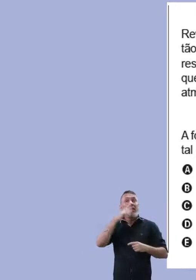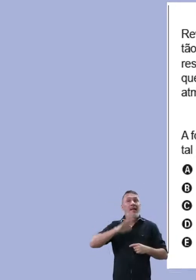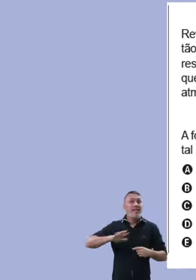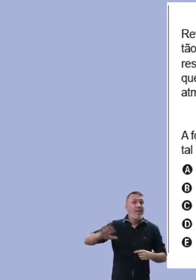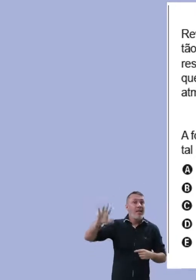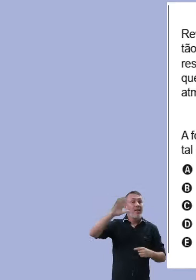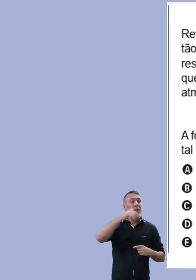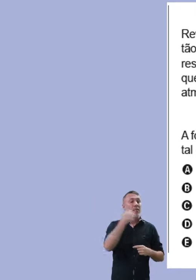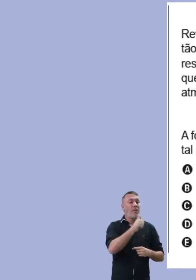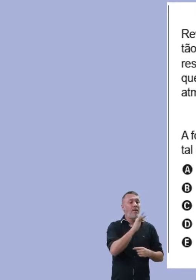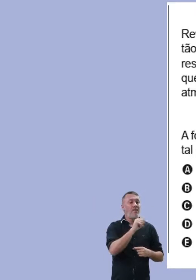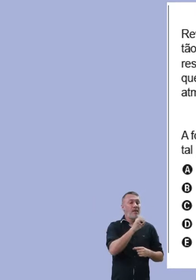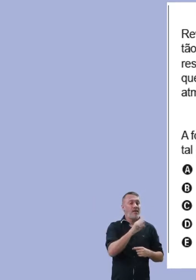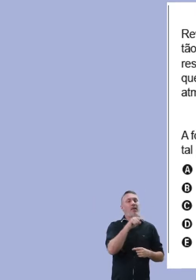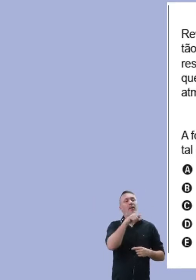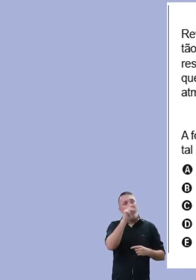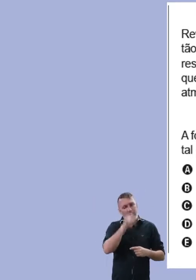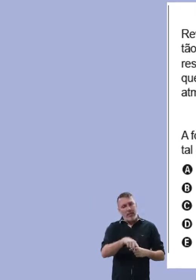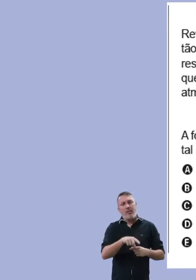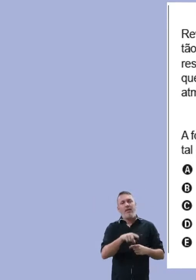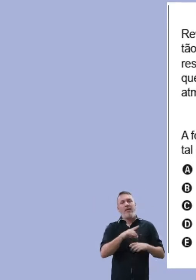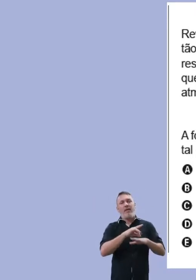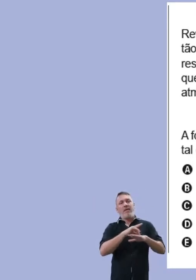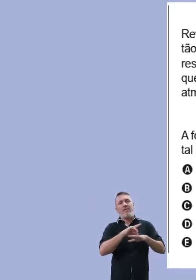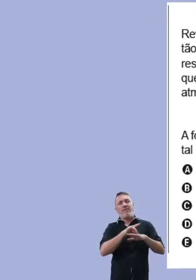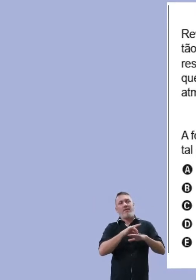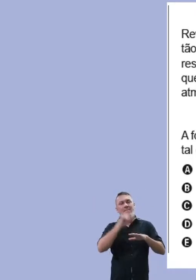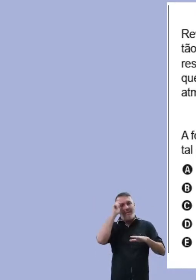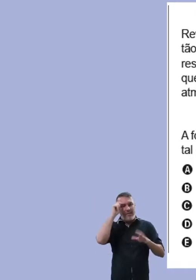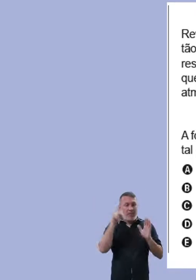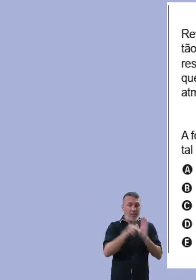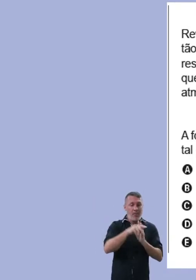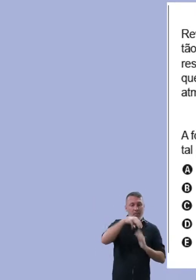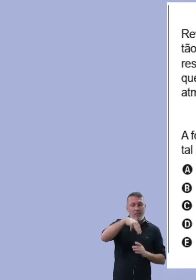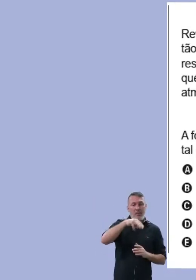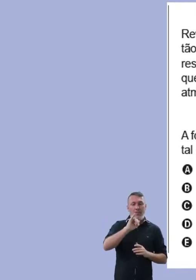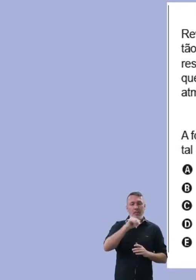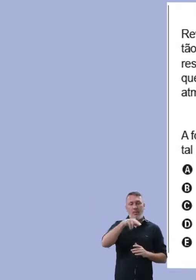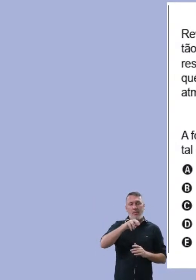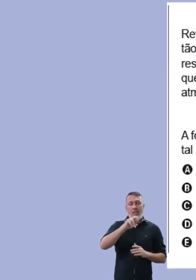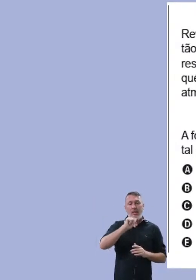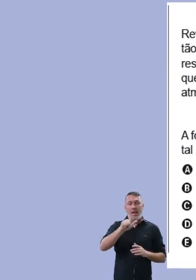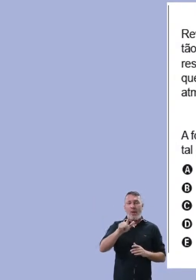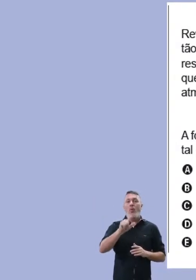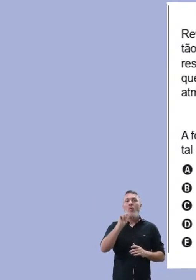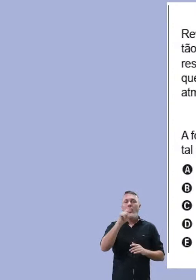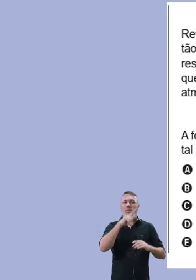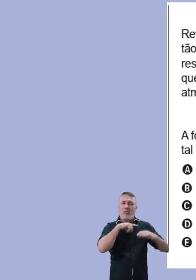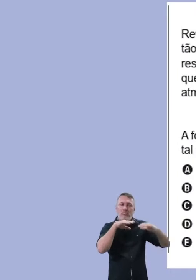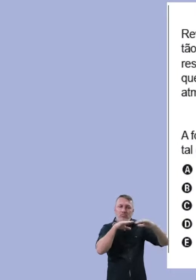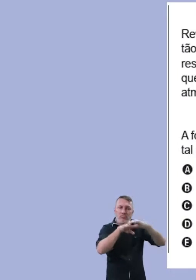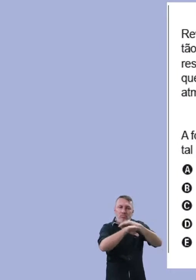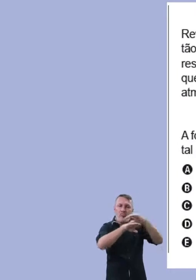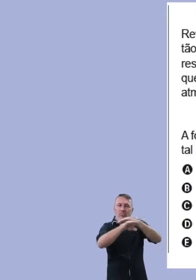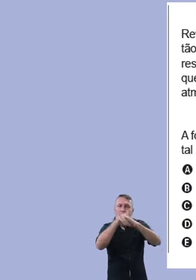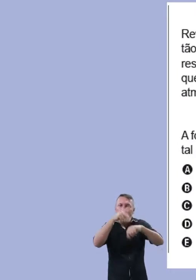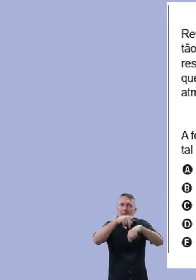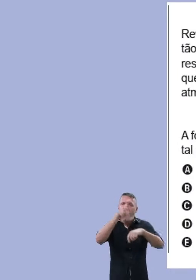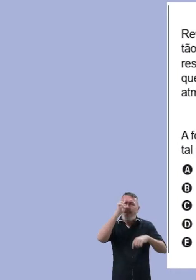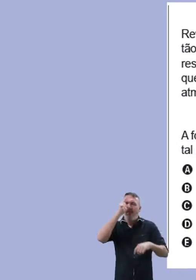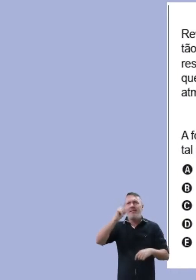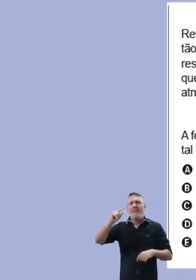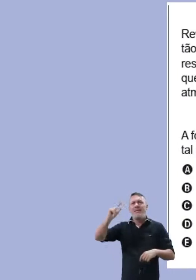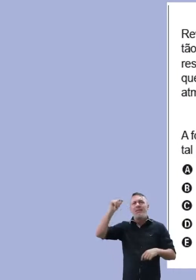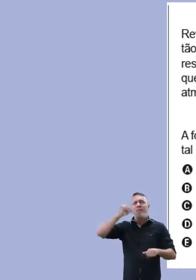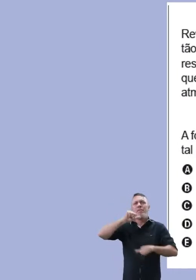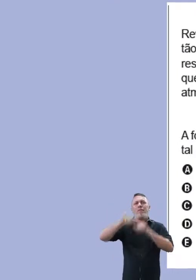energia para a primeira fase da Revolução Industrial, aí não, né, meu aluno? É o carvão mineral, as minas de carvão. É só você lembrar do